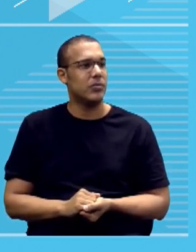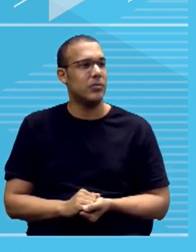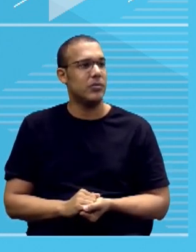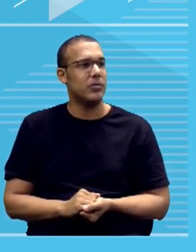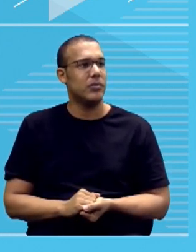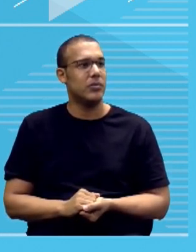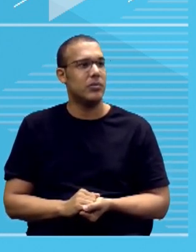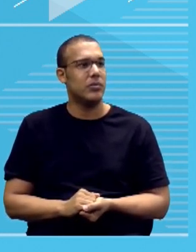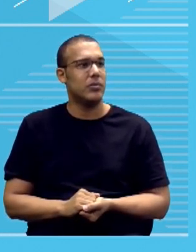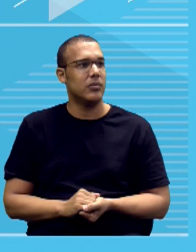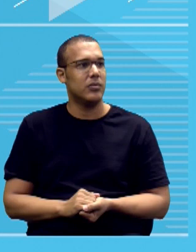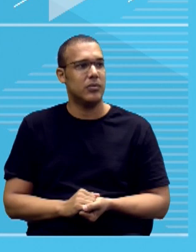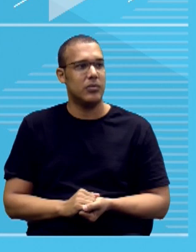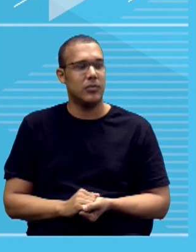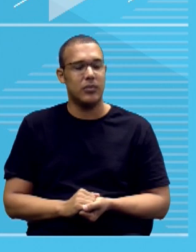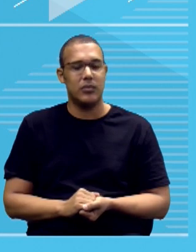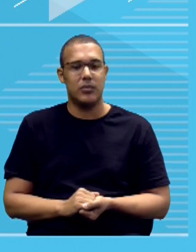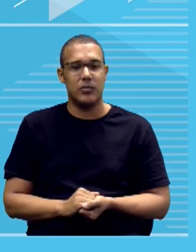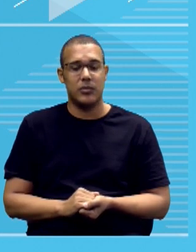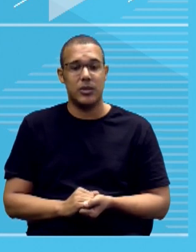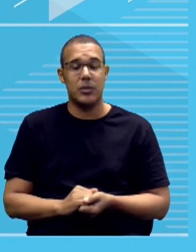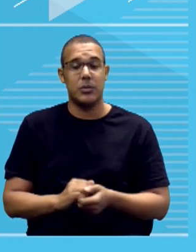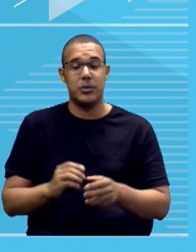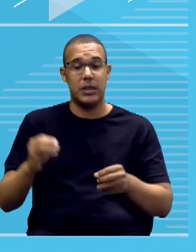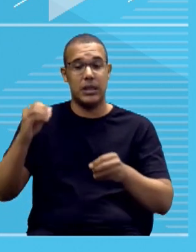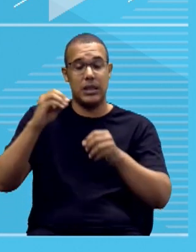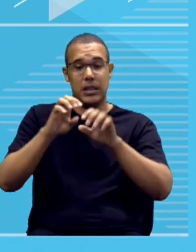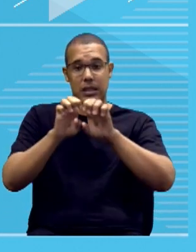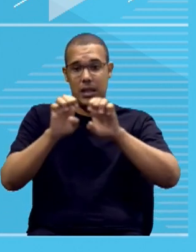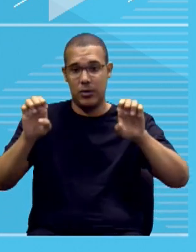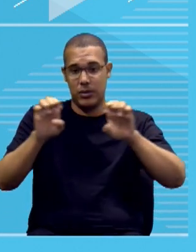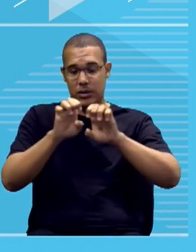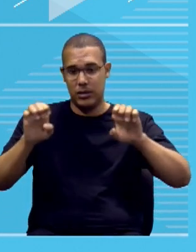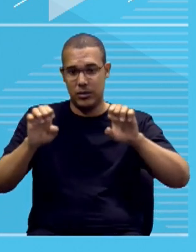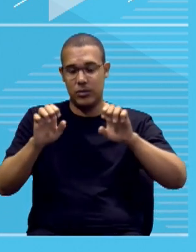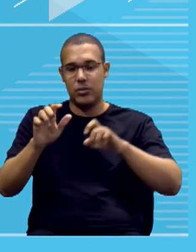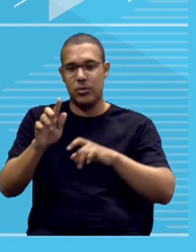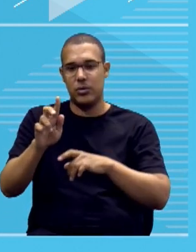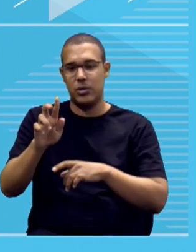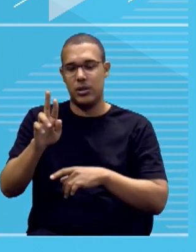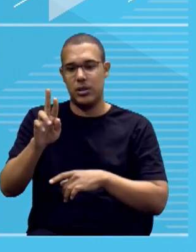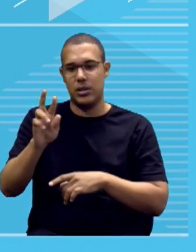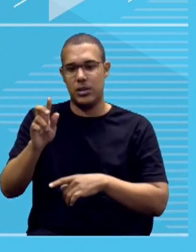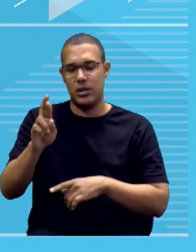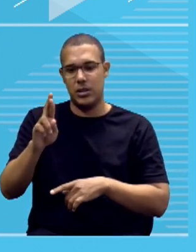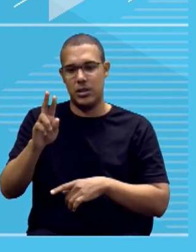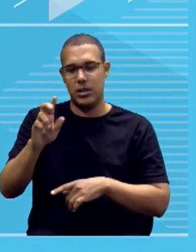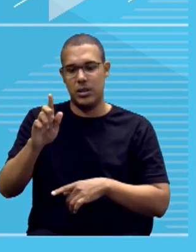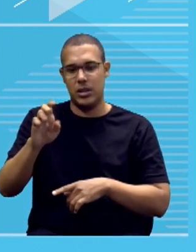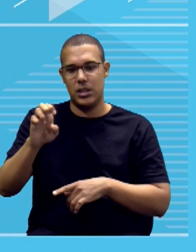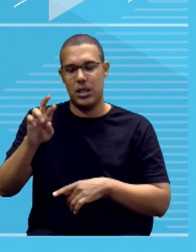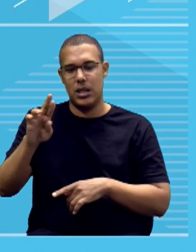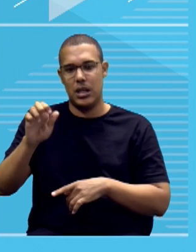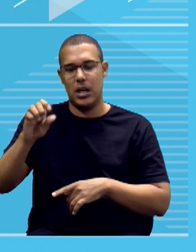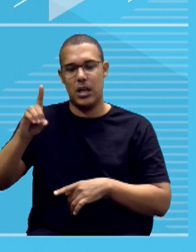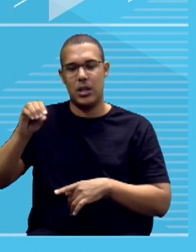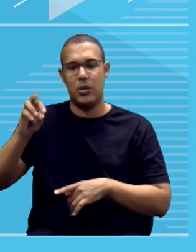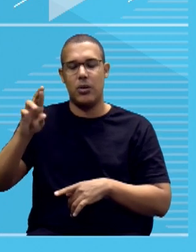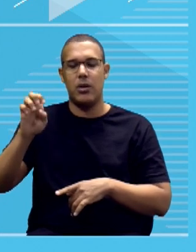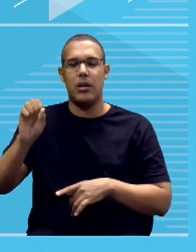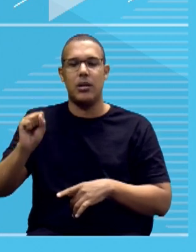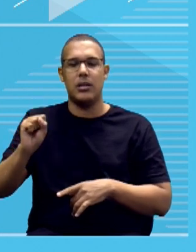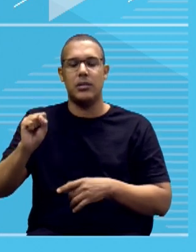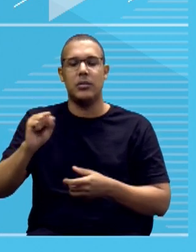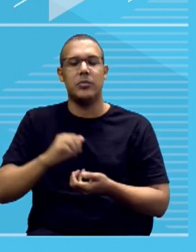isso aqui dentro da equação dos geradores, tá bom? E aí eu vou bater na corrente da resistência